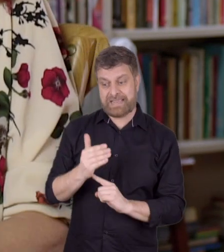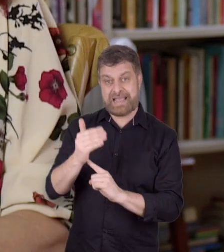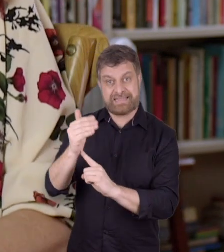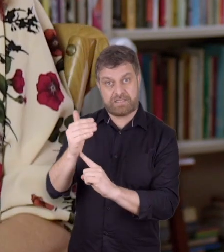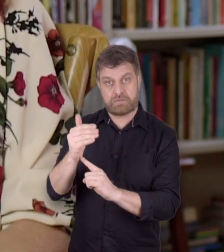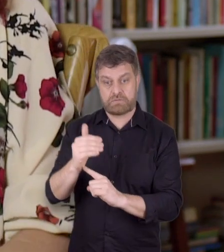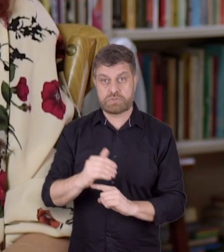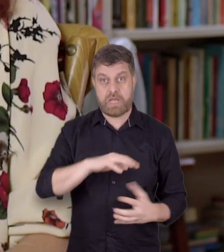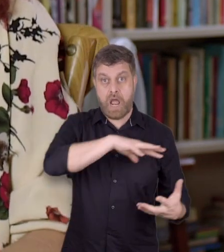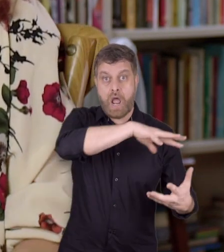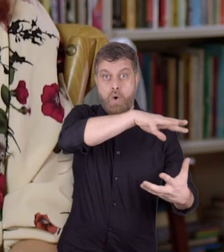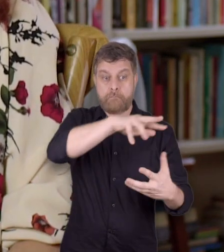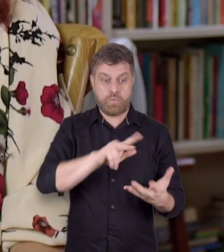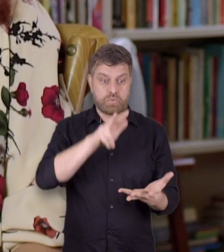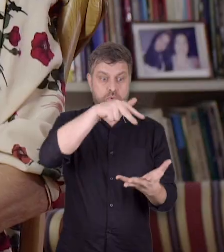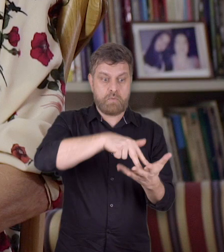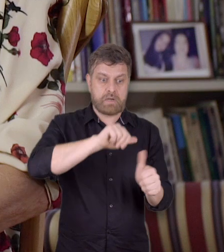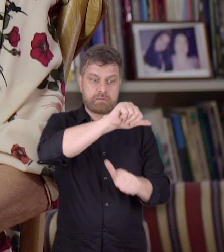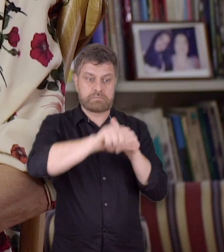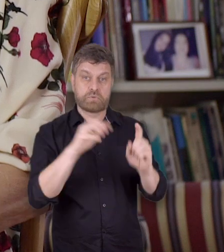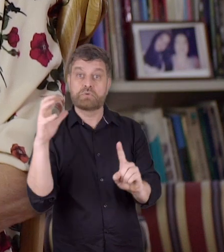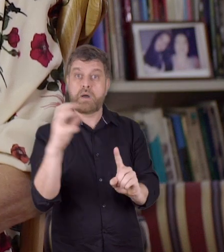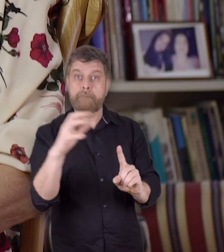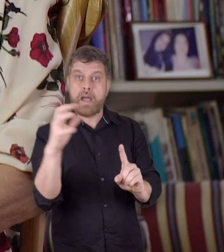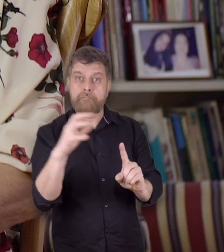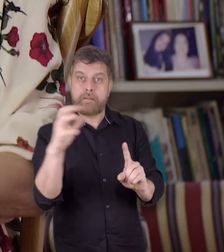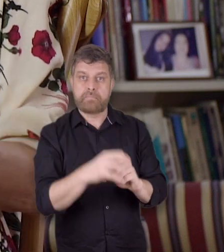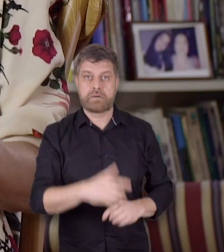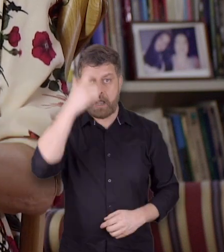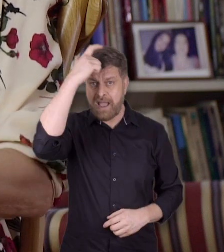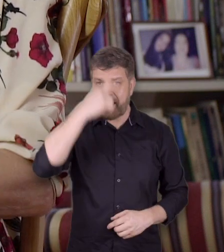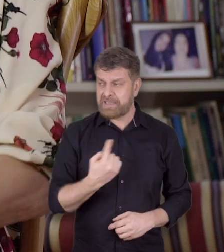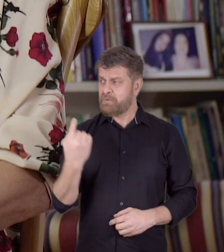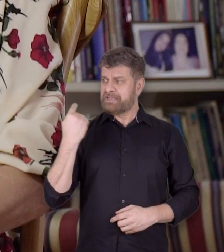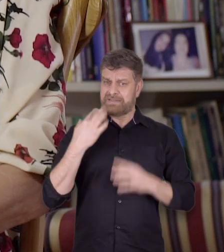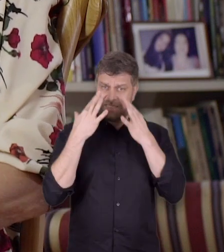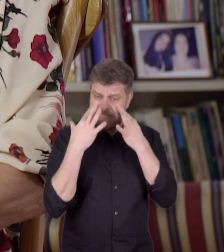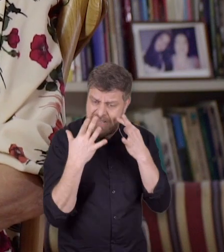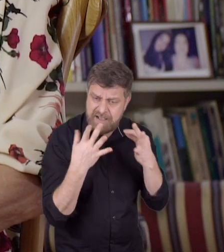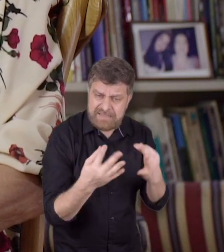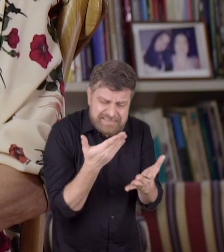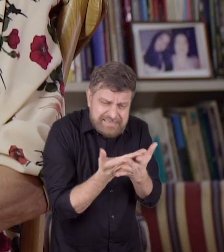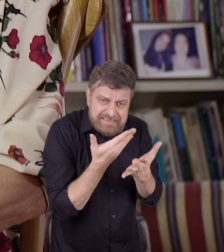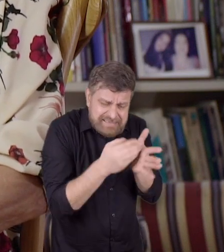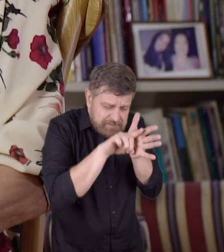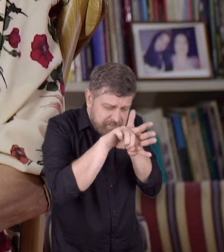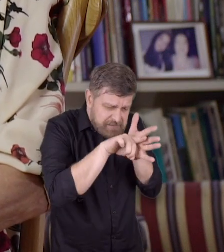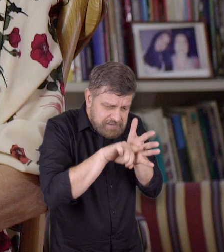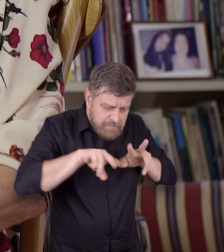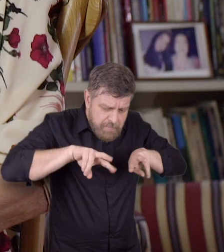as tecnologias estavam trazendo para o humano. Tentei, na época, dedicar uma grande atenção a esse